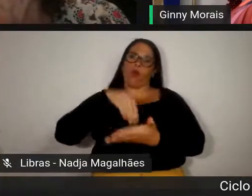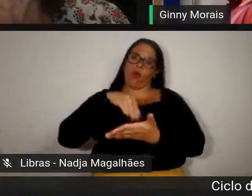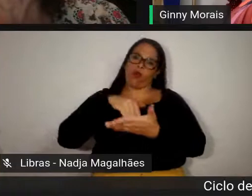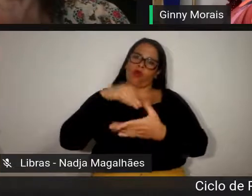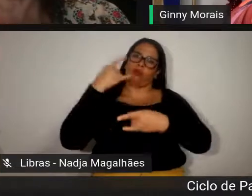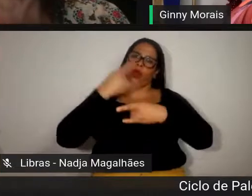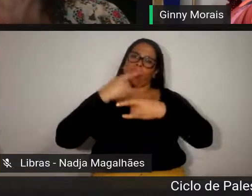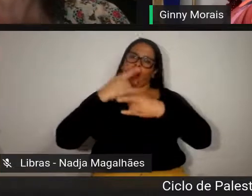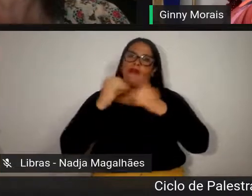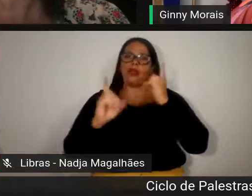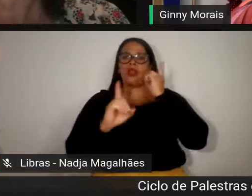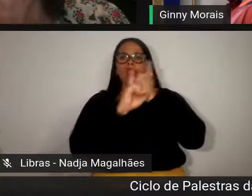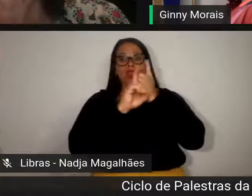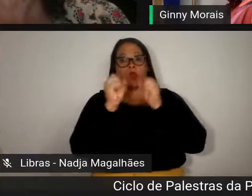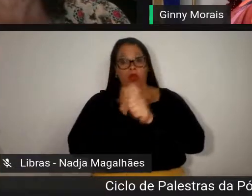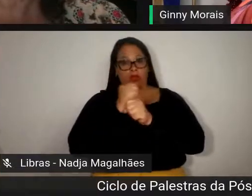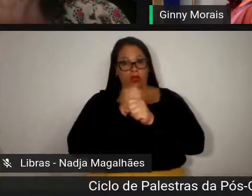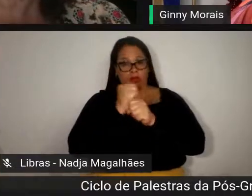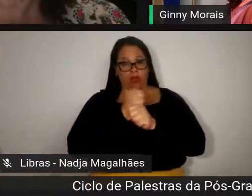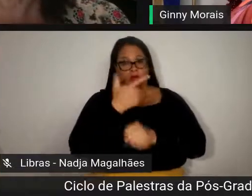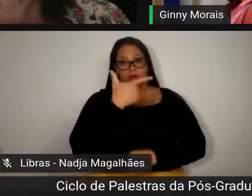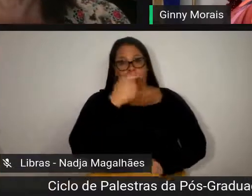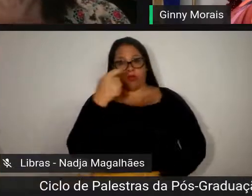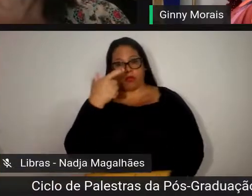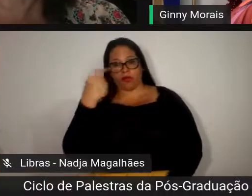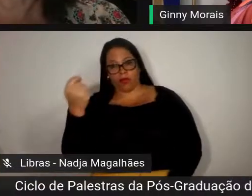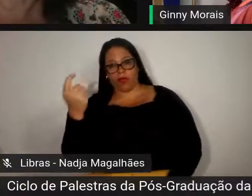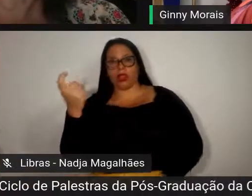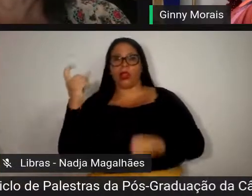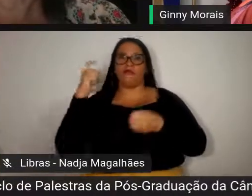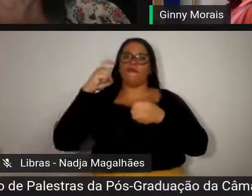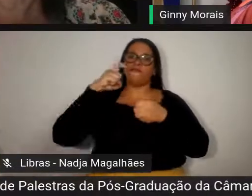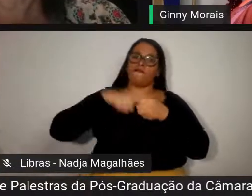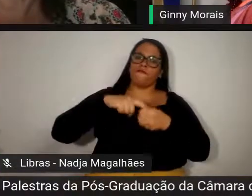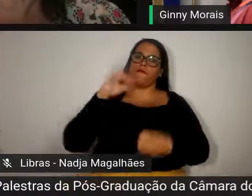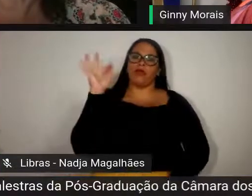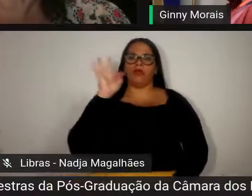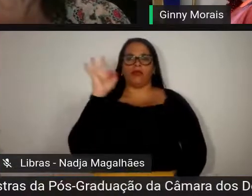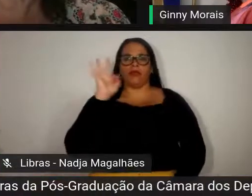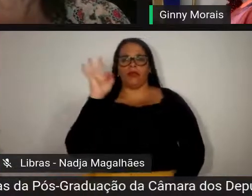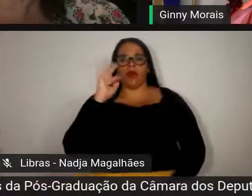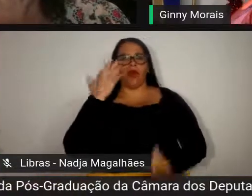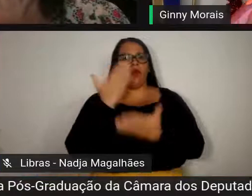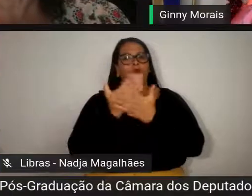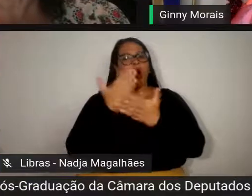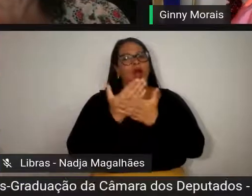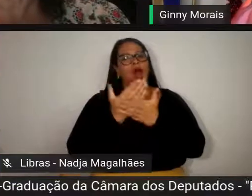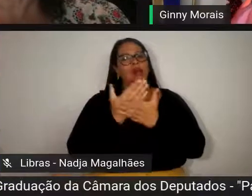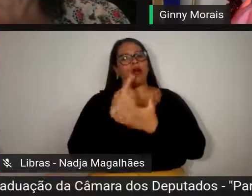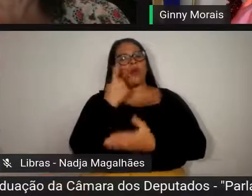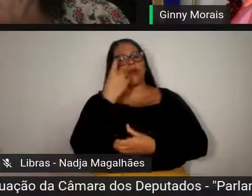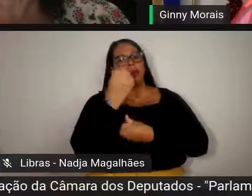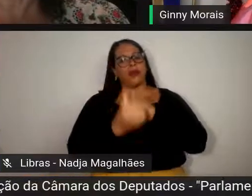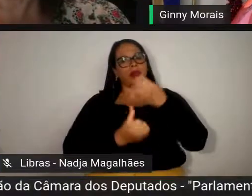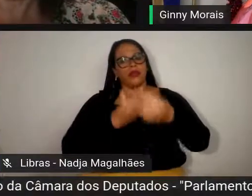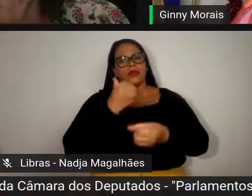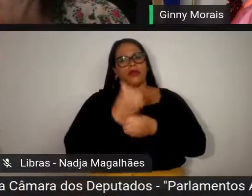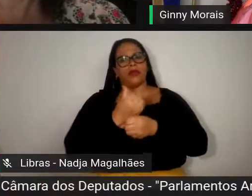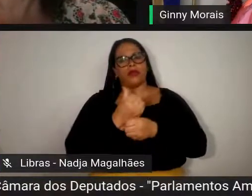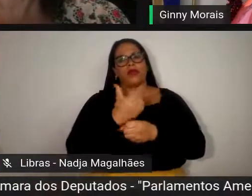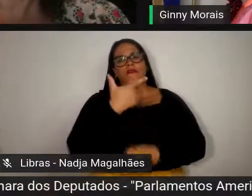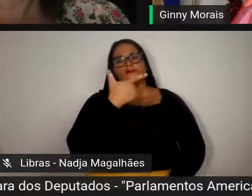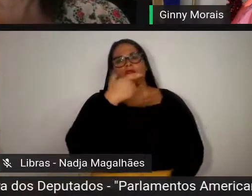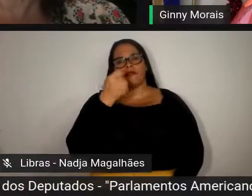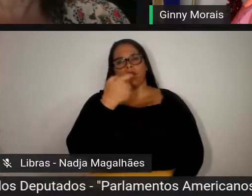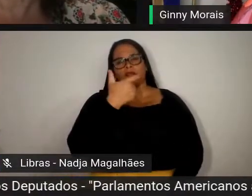encontro deste ano. Depois a gente retoma em fevereiro, com a aula inaugural do primeiro semestre de 2021.